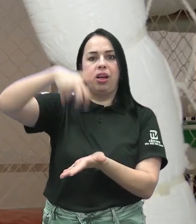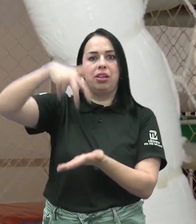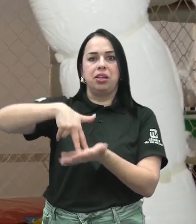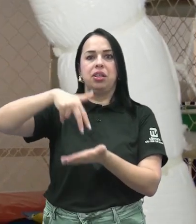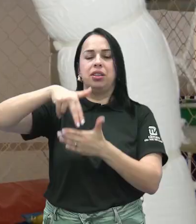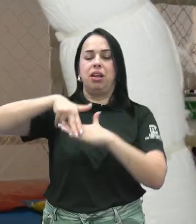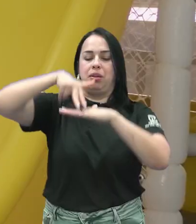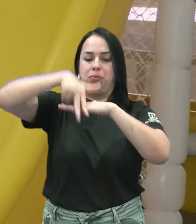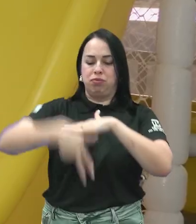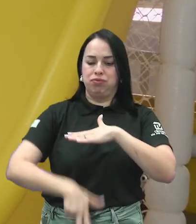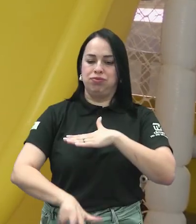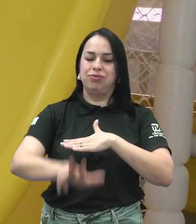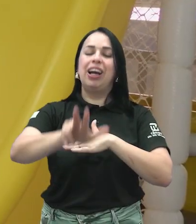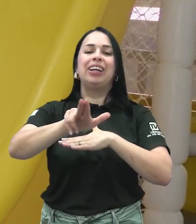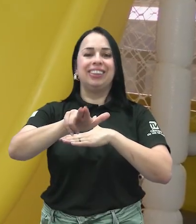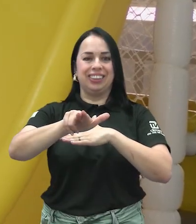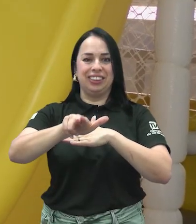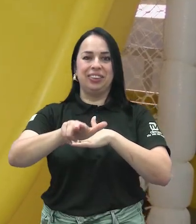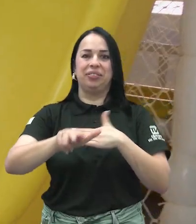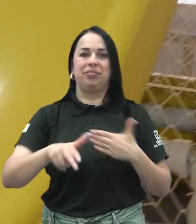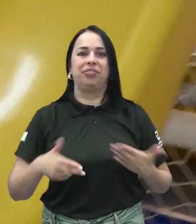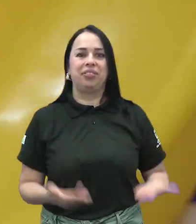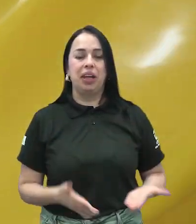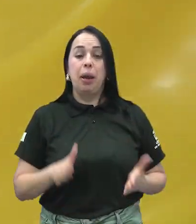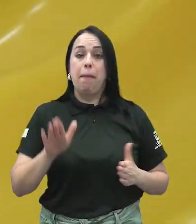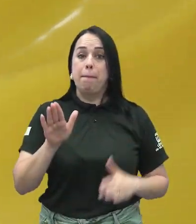cama elástica e se diverte no